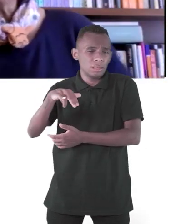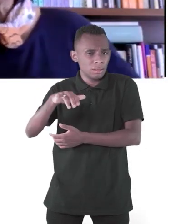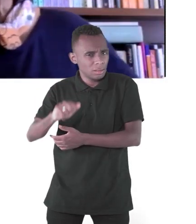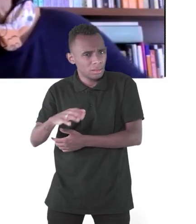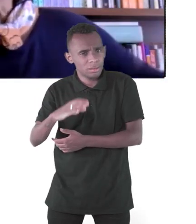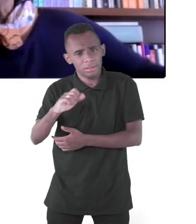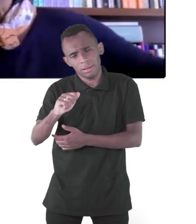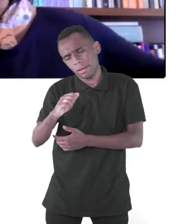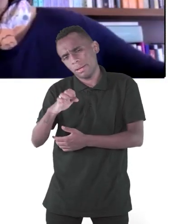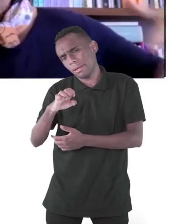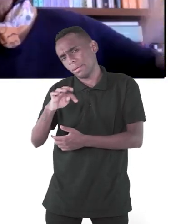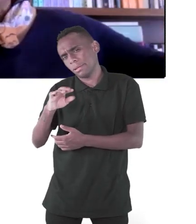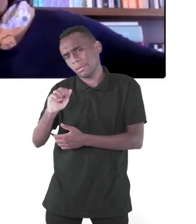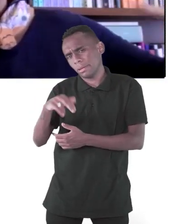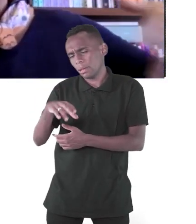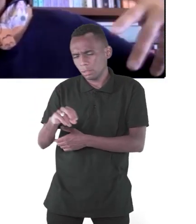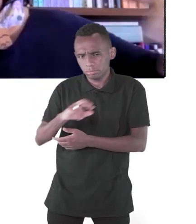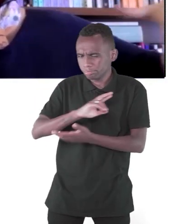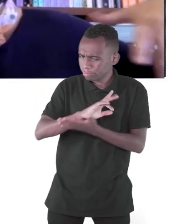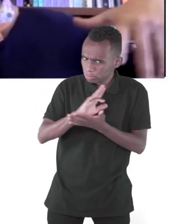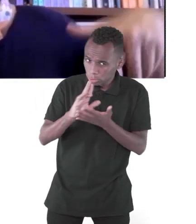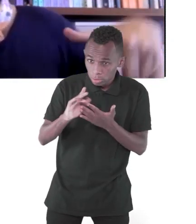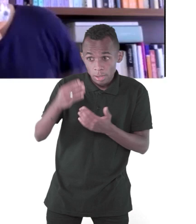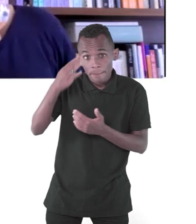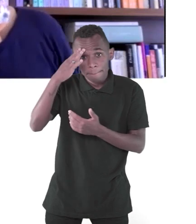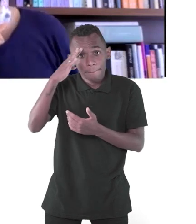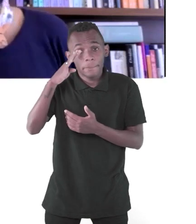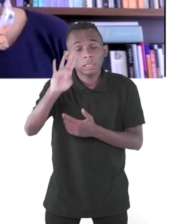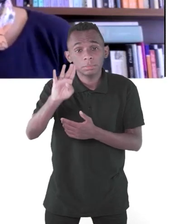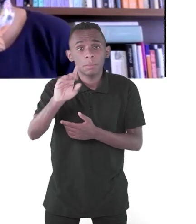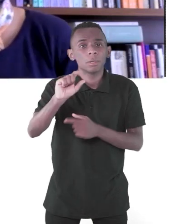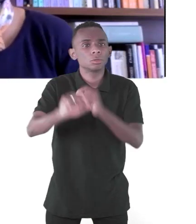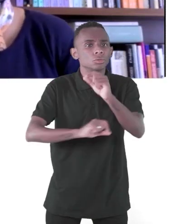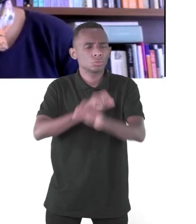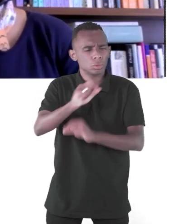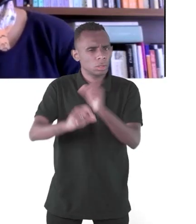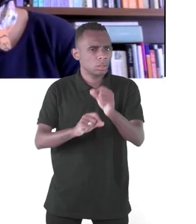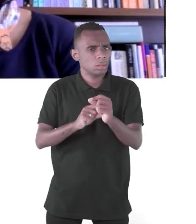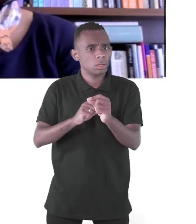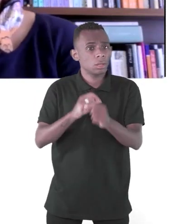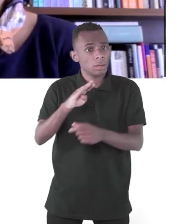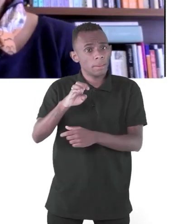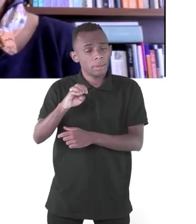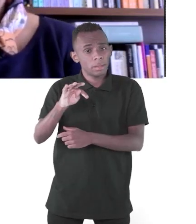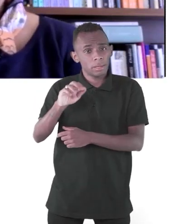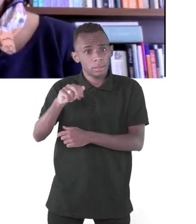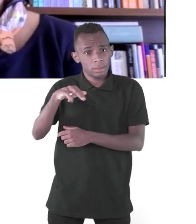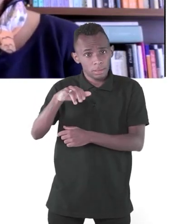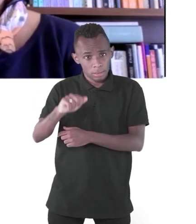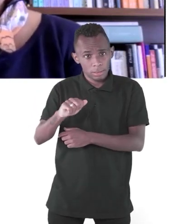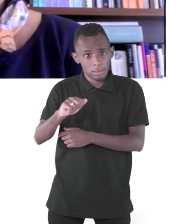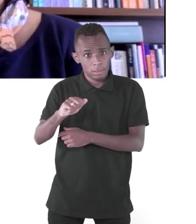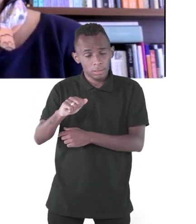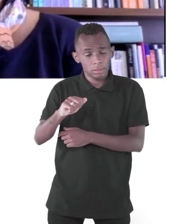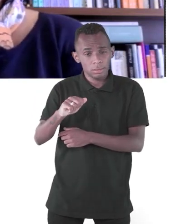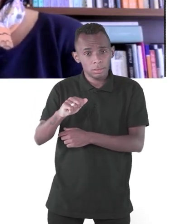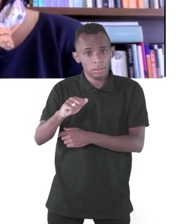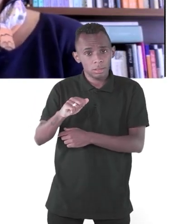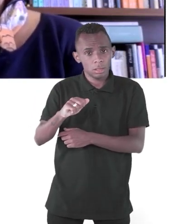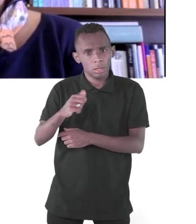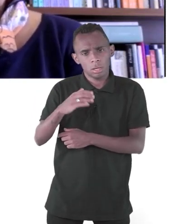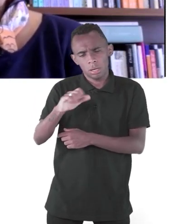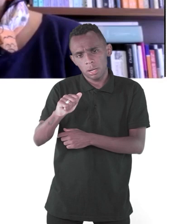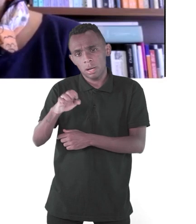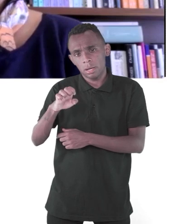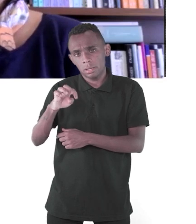experimentando esses mundos, né? Ali em casa. Principalmente esse início, Bethânia, Caetano e Gal, onde eles se